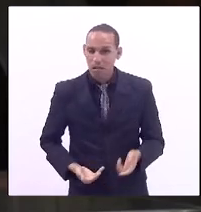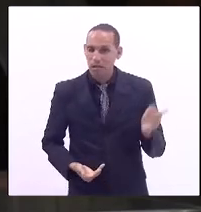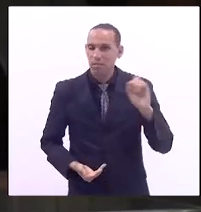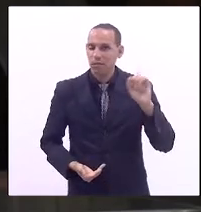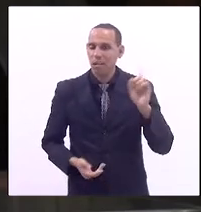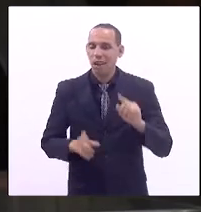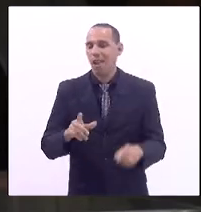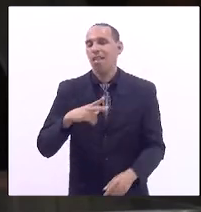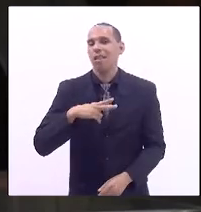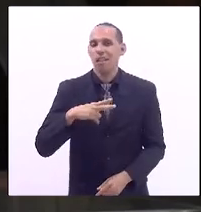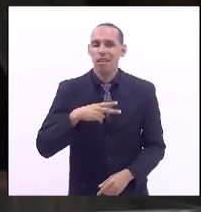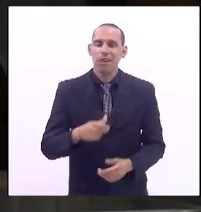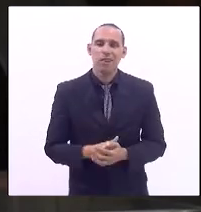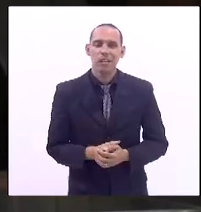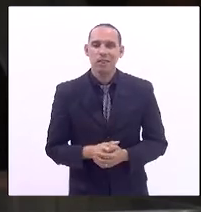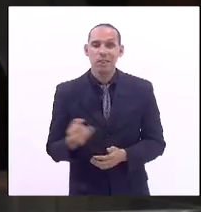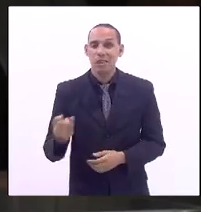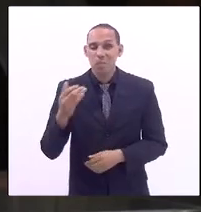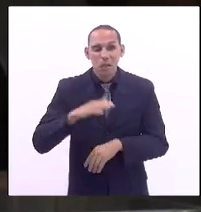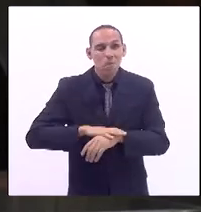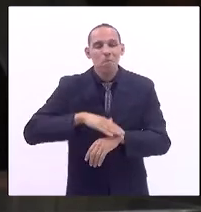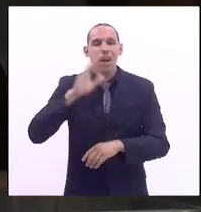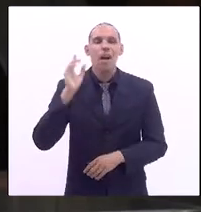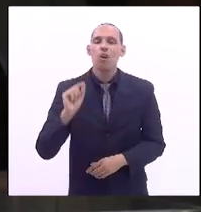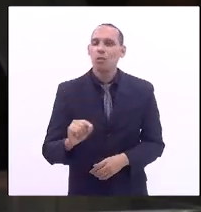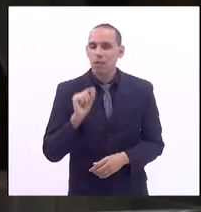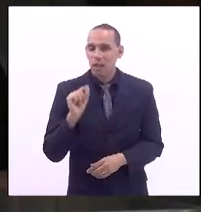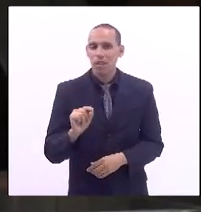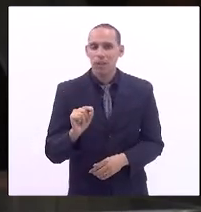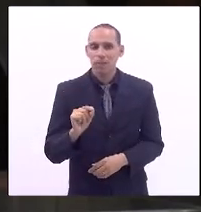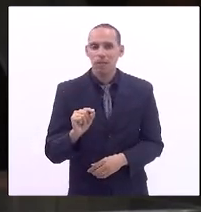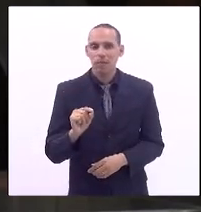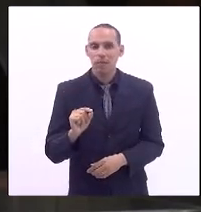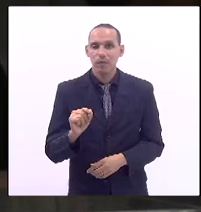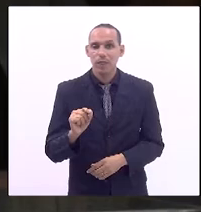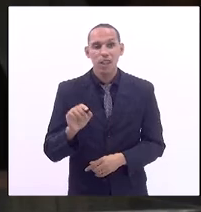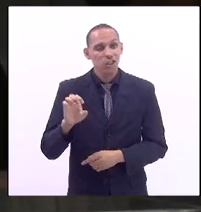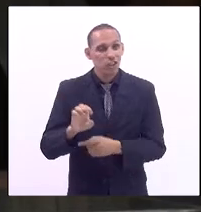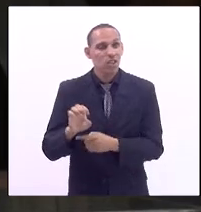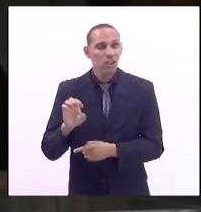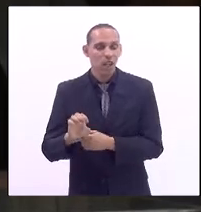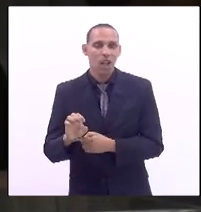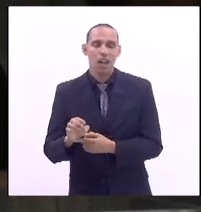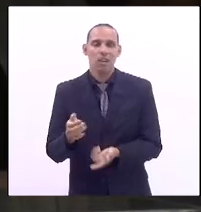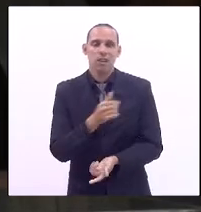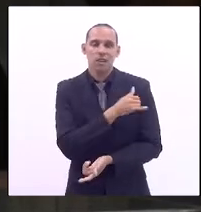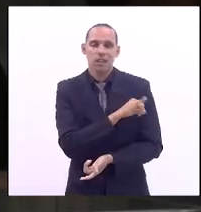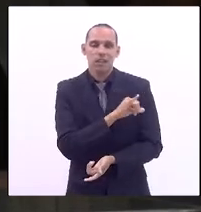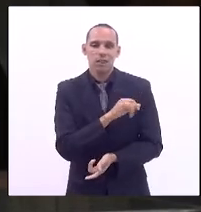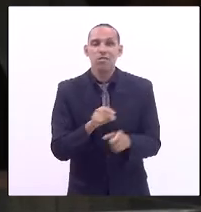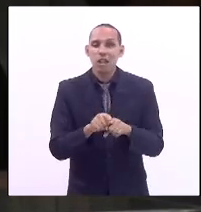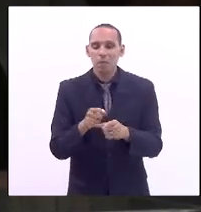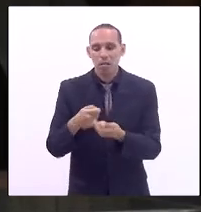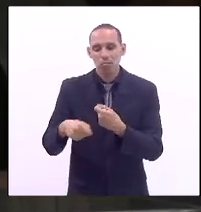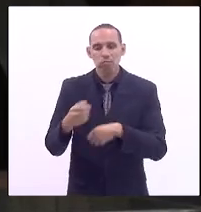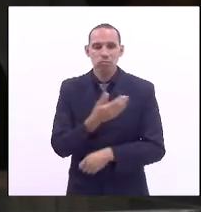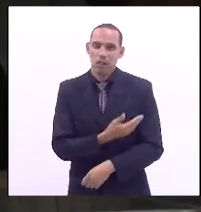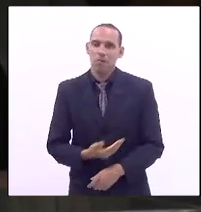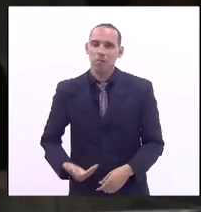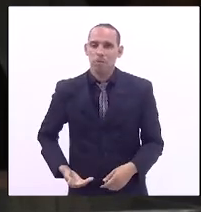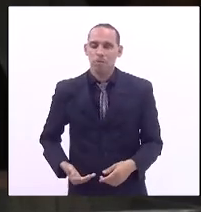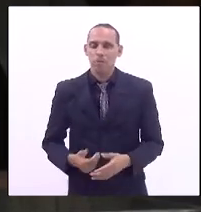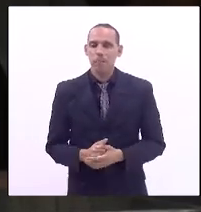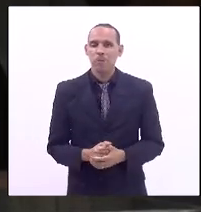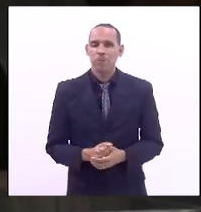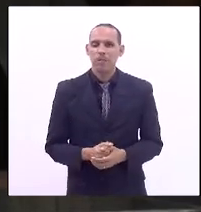mas são privados mais importante seria que o Estado do Rio de Janeiro e administração pública Estadual tivesse